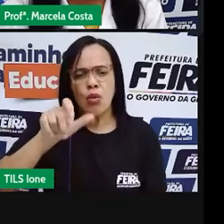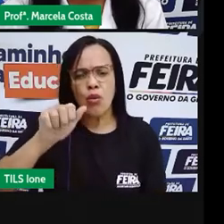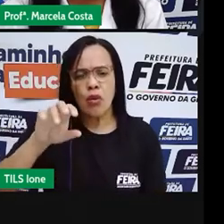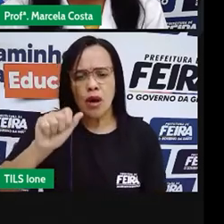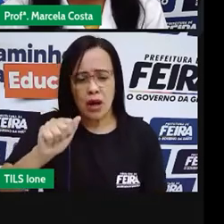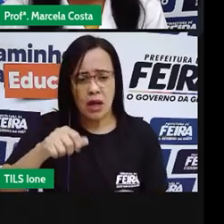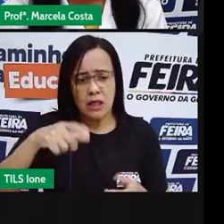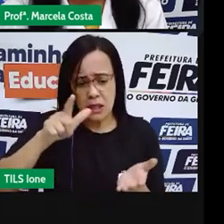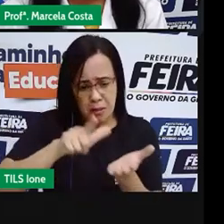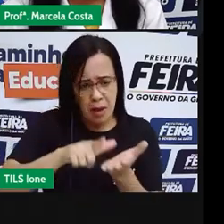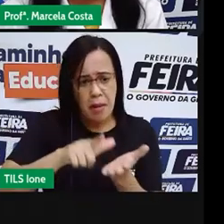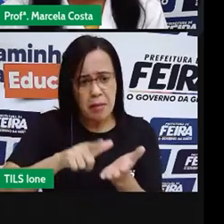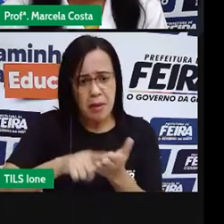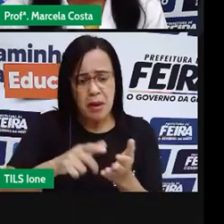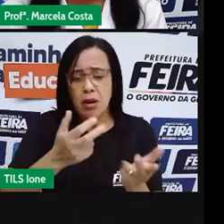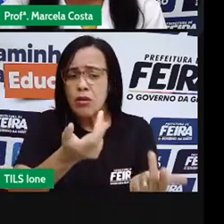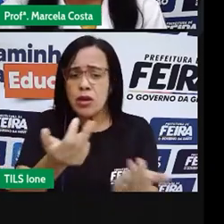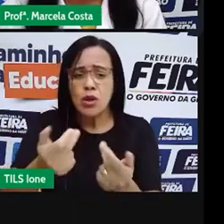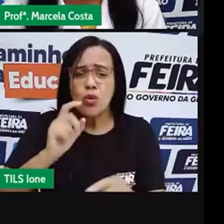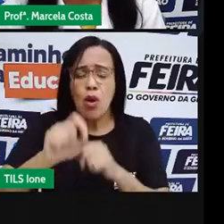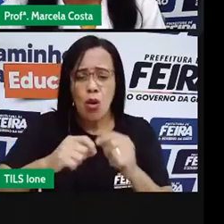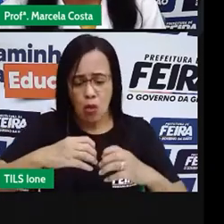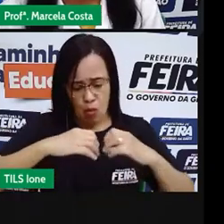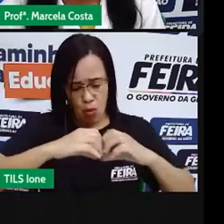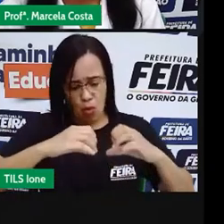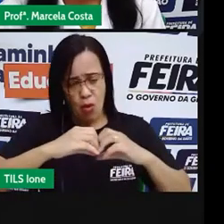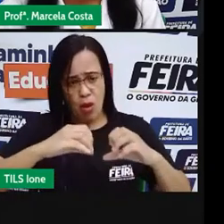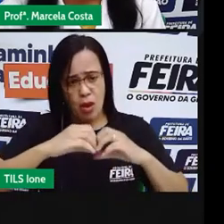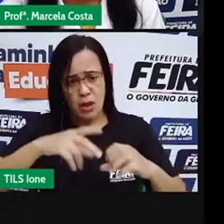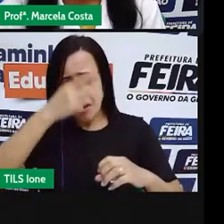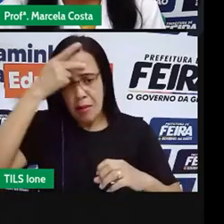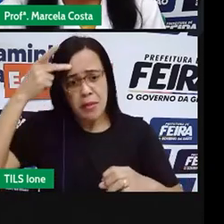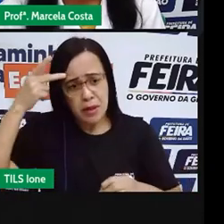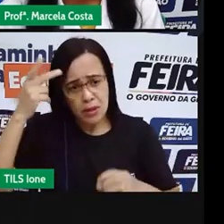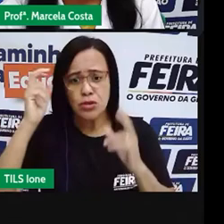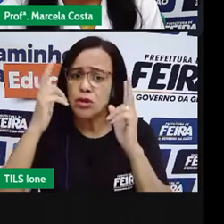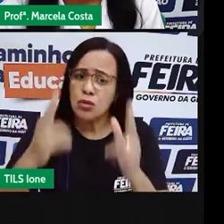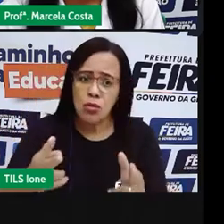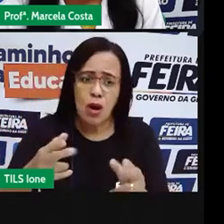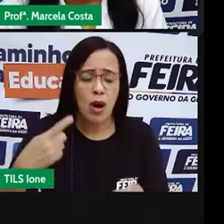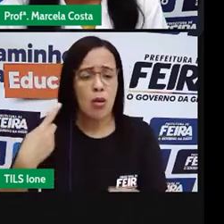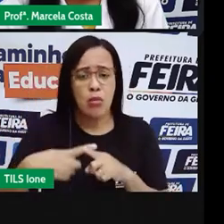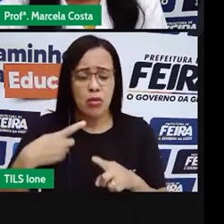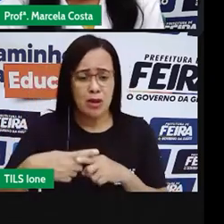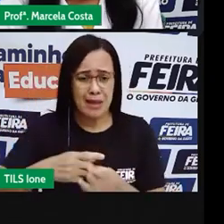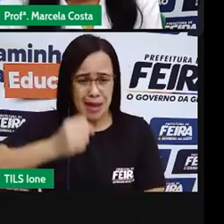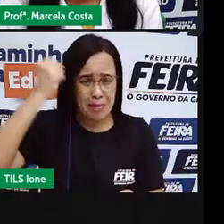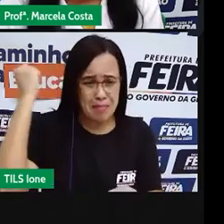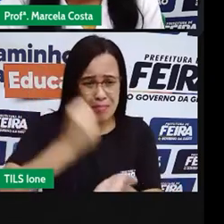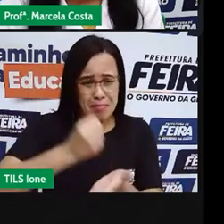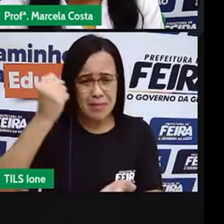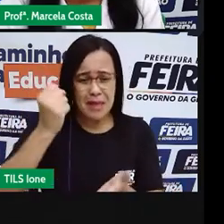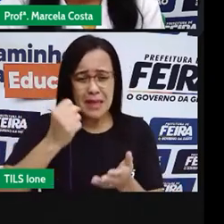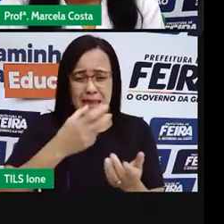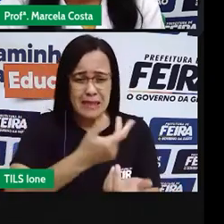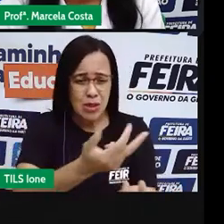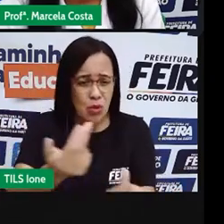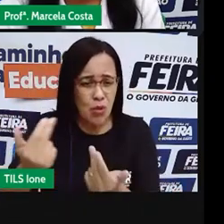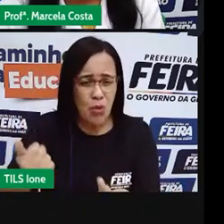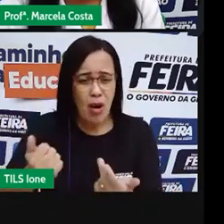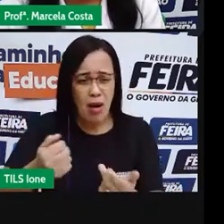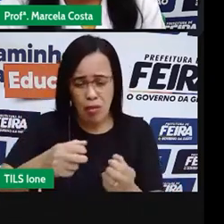pessoas é como esse papel. A impressão que neles deixamos será tão difícil de apagar como esses